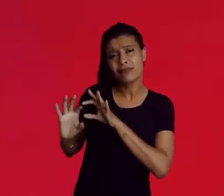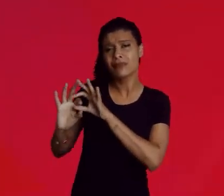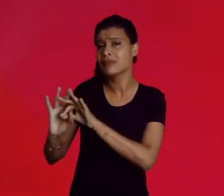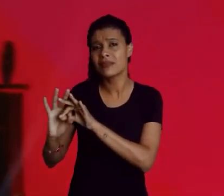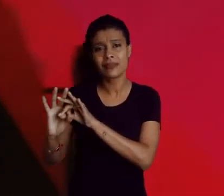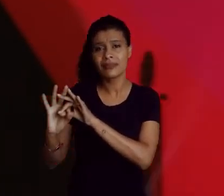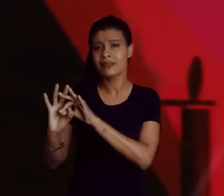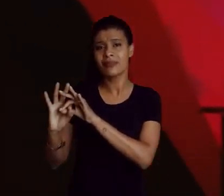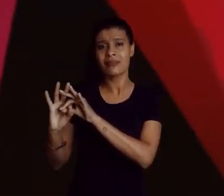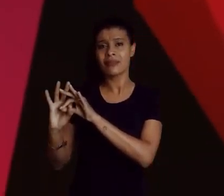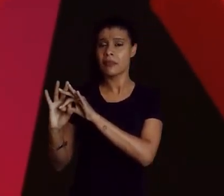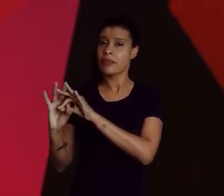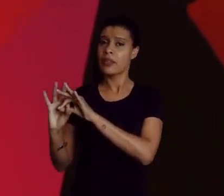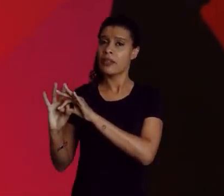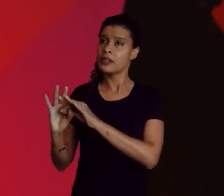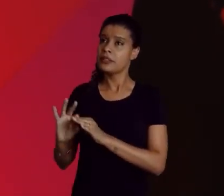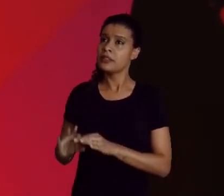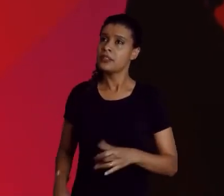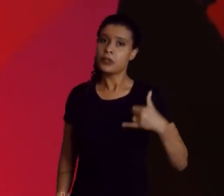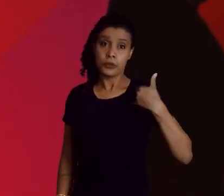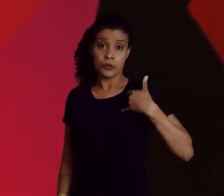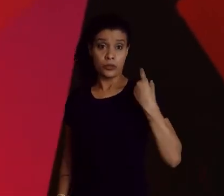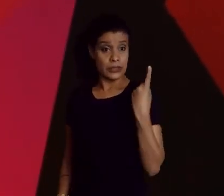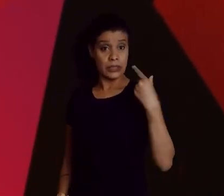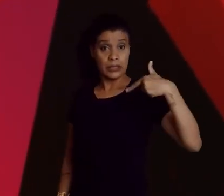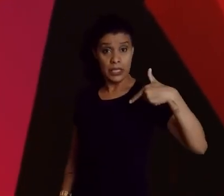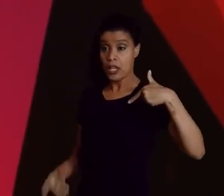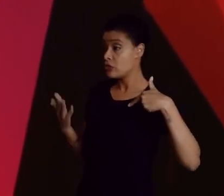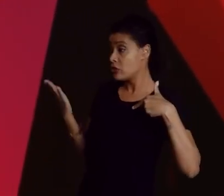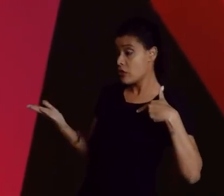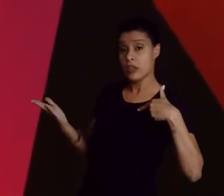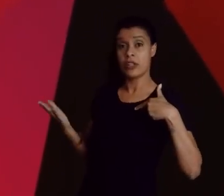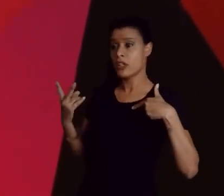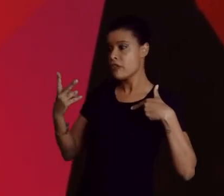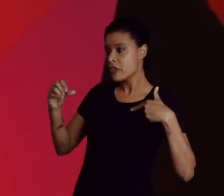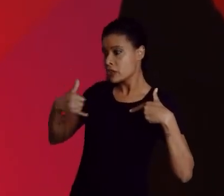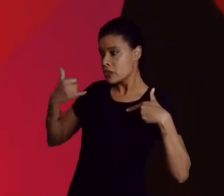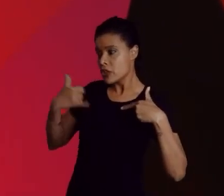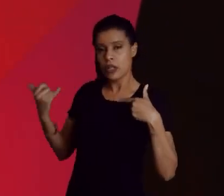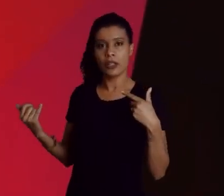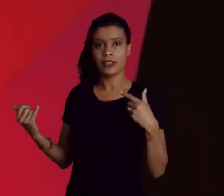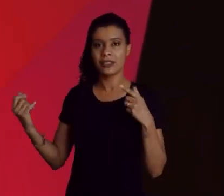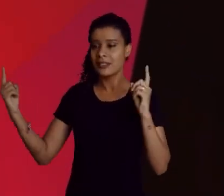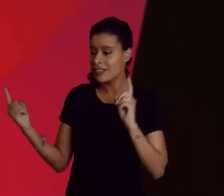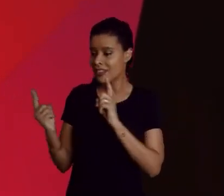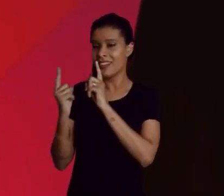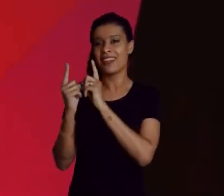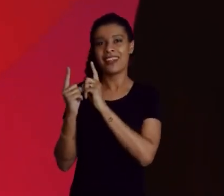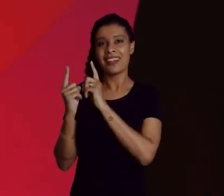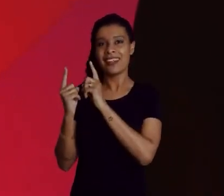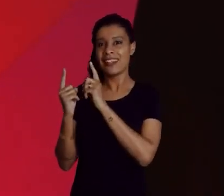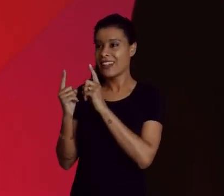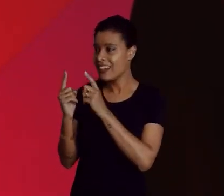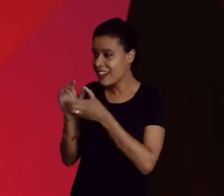Nós nos encontramos quando nós tínhamos o quê? Eu tinha 17 e ele 20 anos. E quando eu olho, eu digo: eu preciso deixar que isso aqui